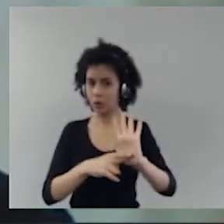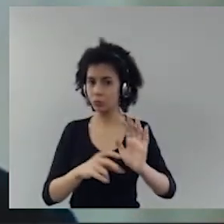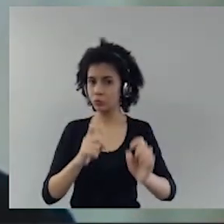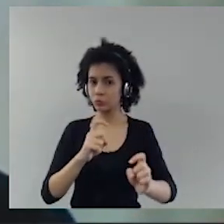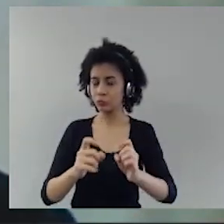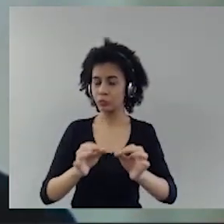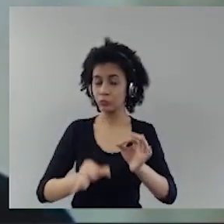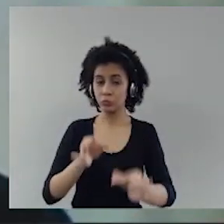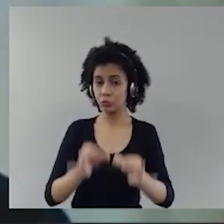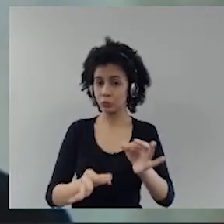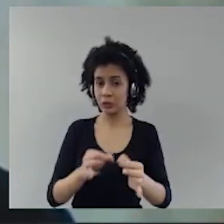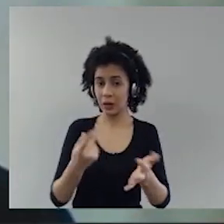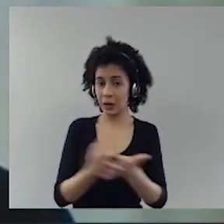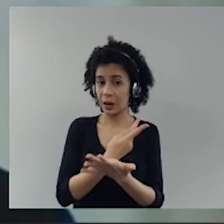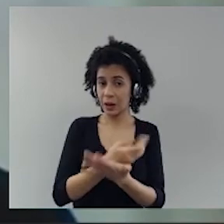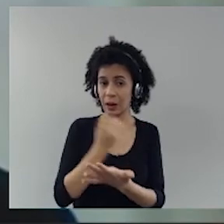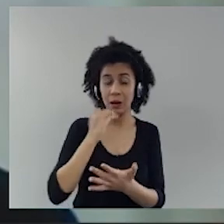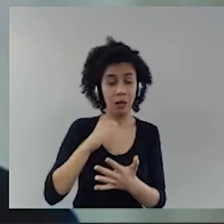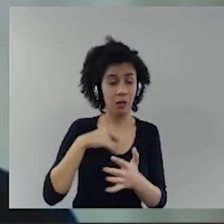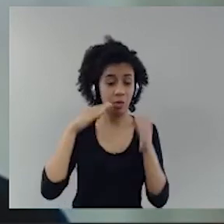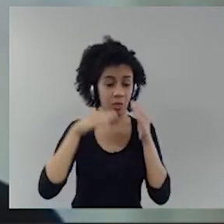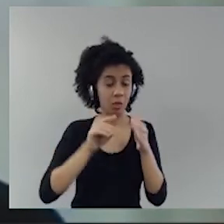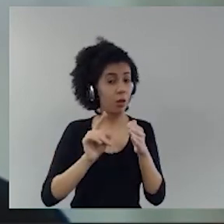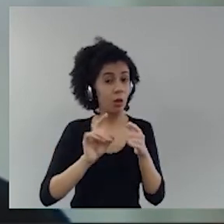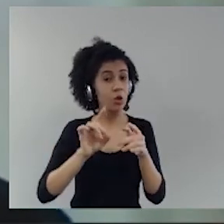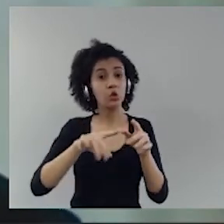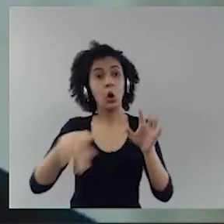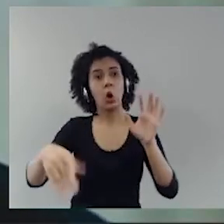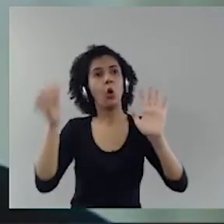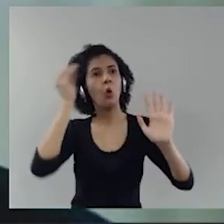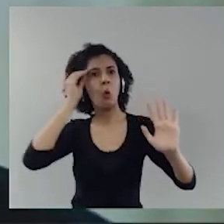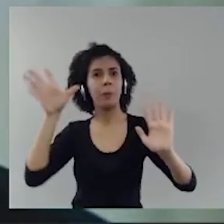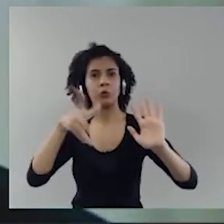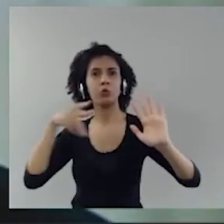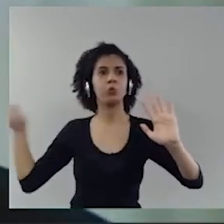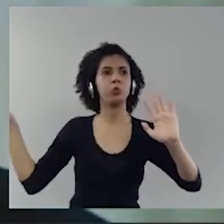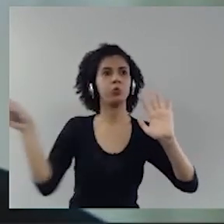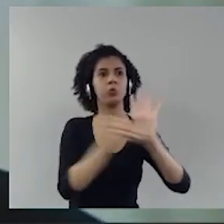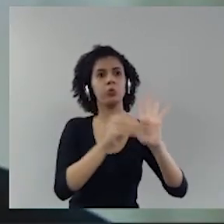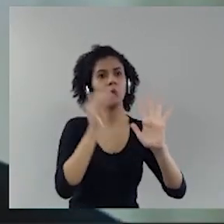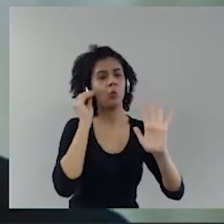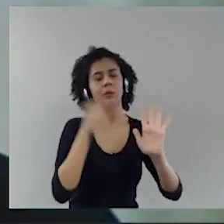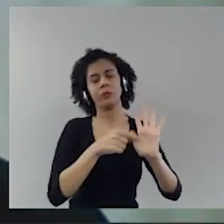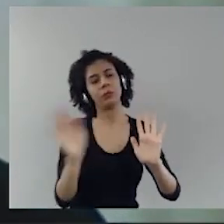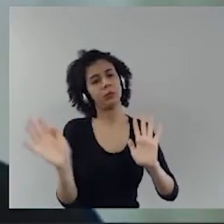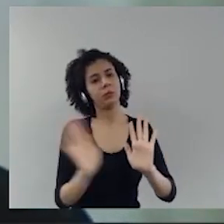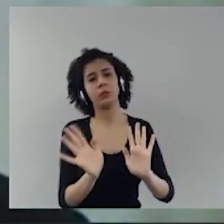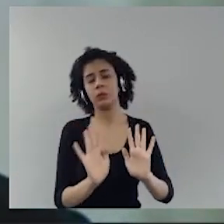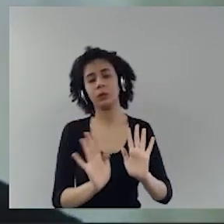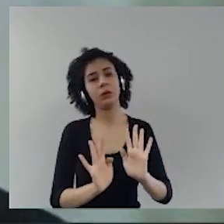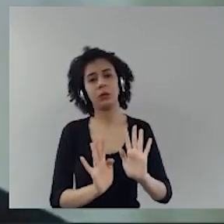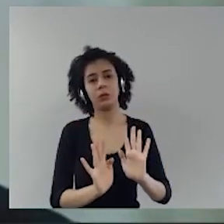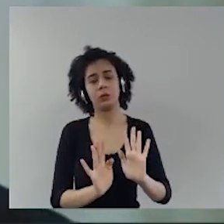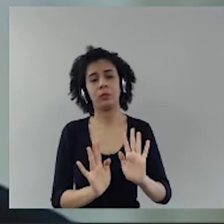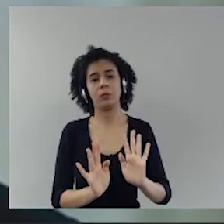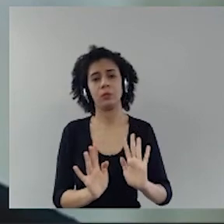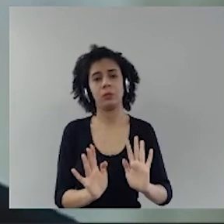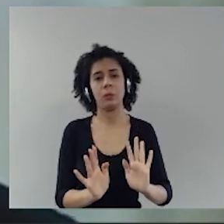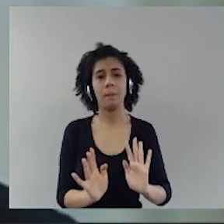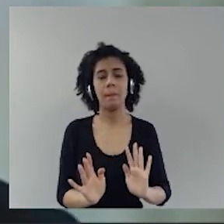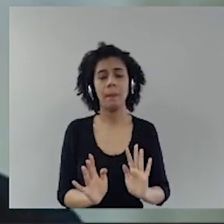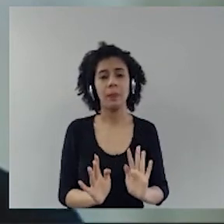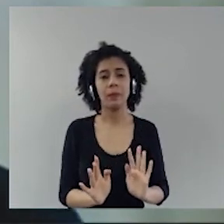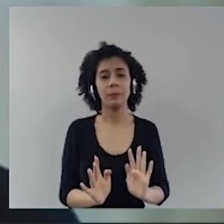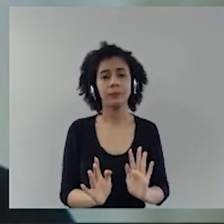defasado a que me refiro que é o causador destas consequências que acabei de mencionar a